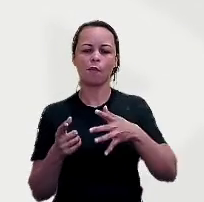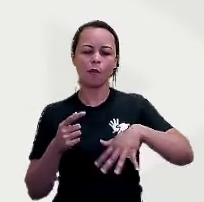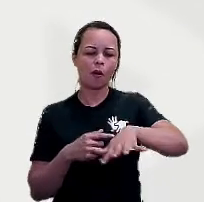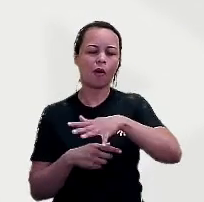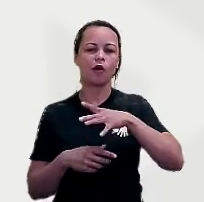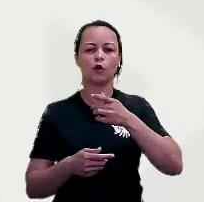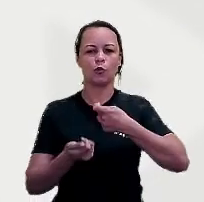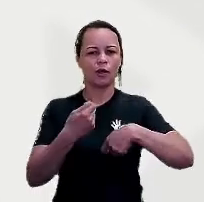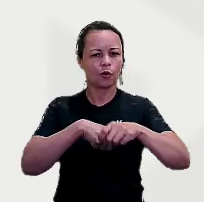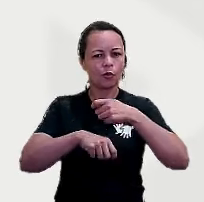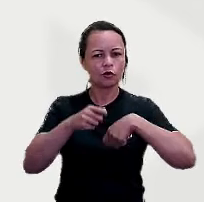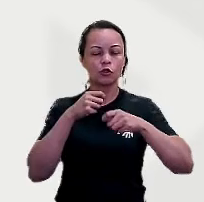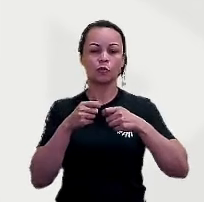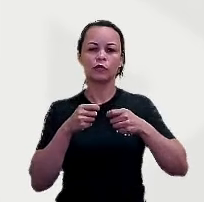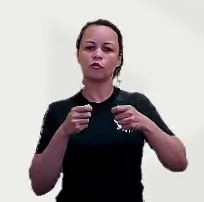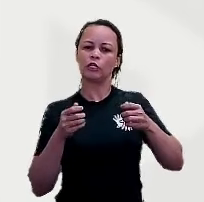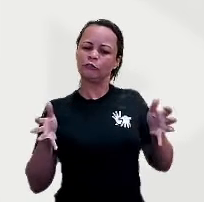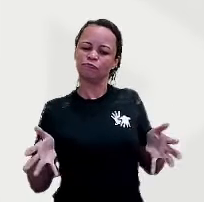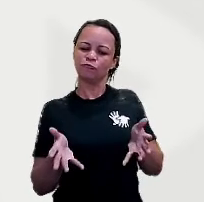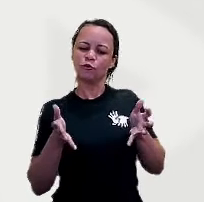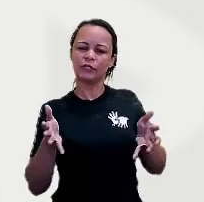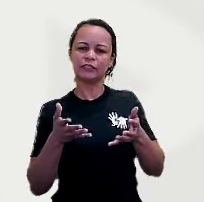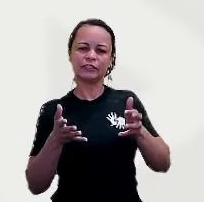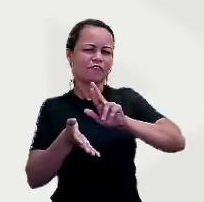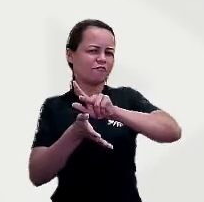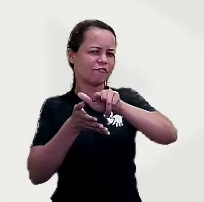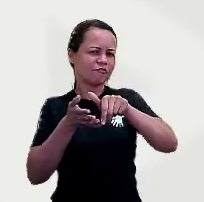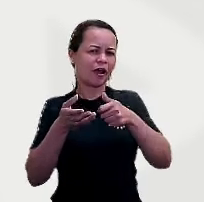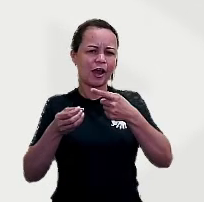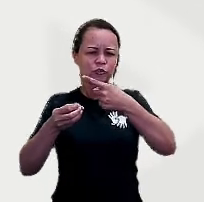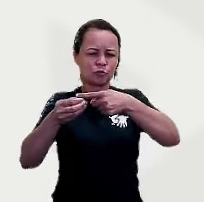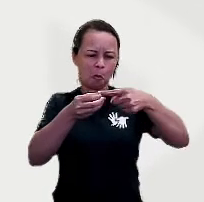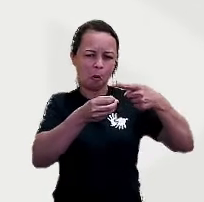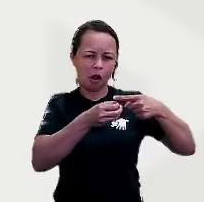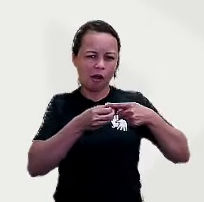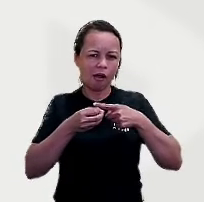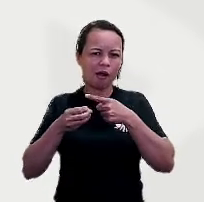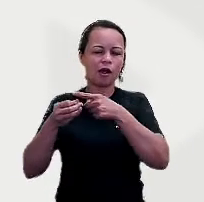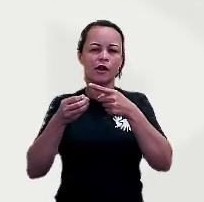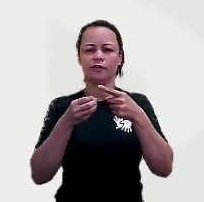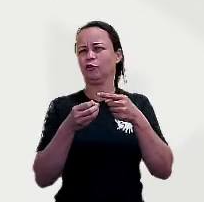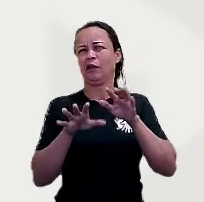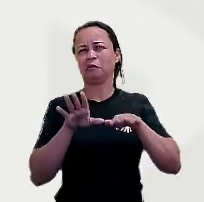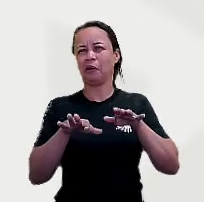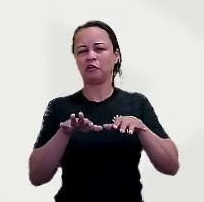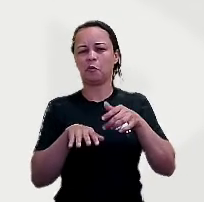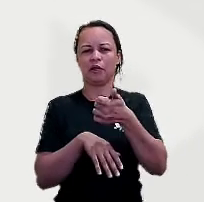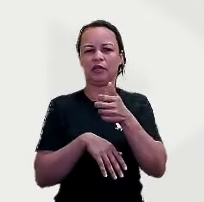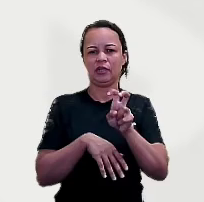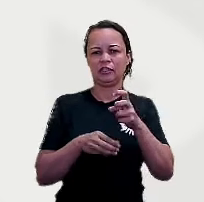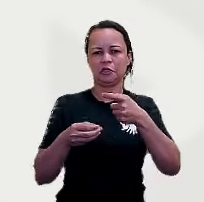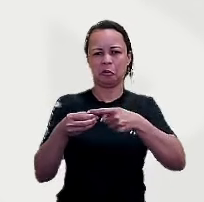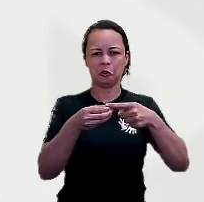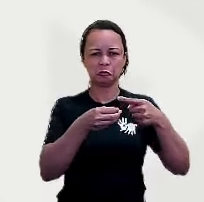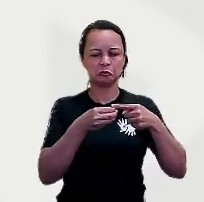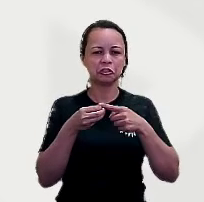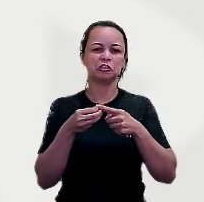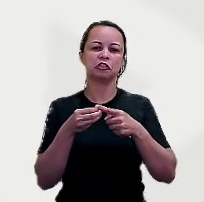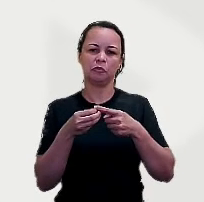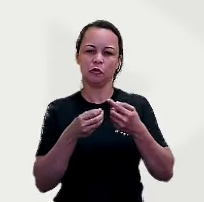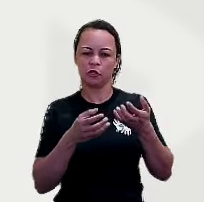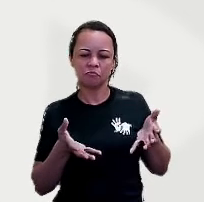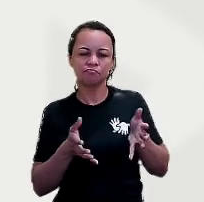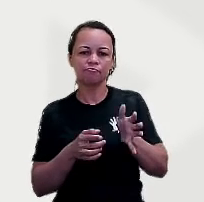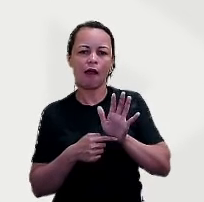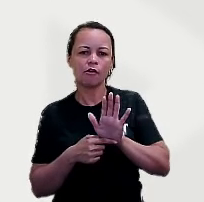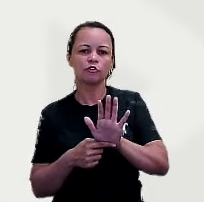ele influencia muitos municípios aqui, num raio de 15 municípios, tem uma economia baseada